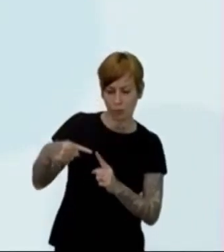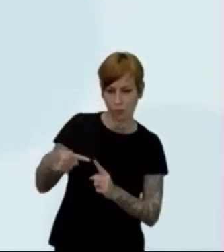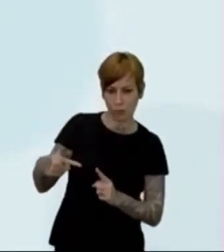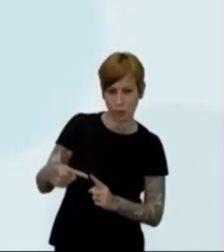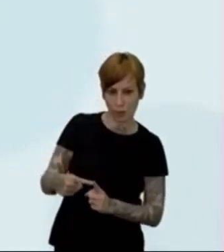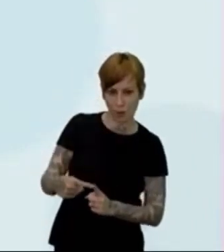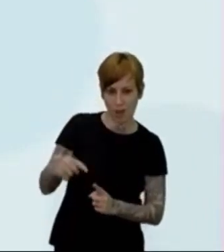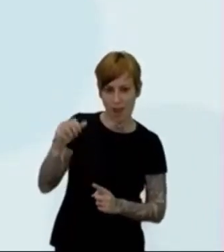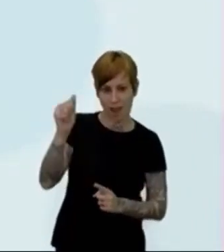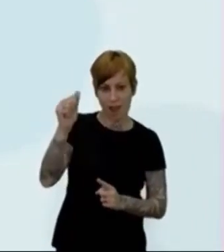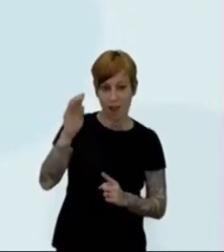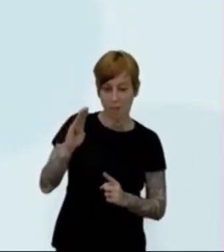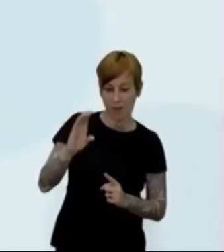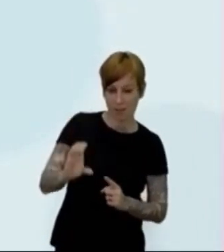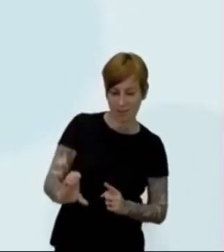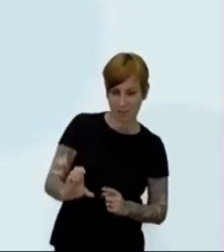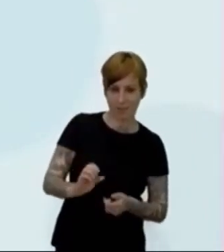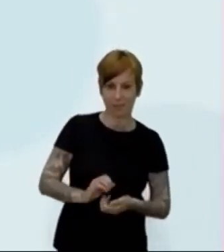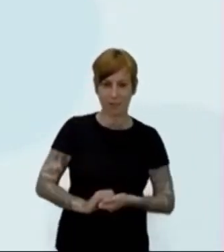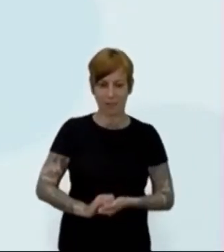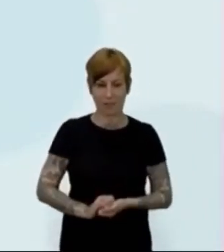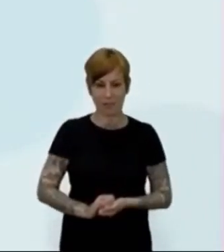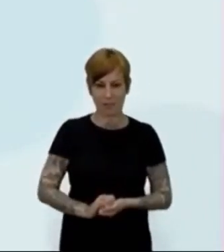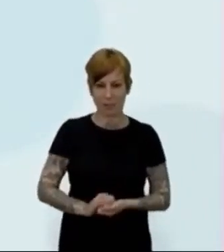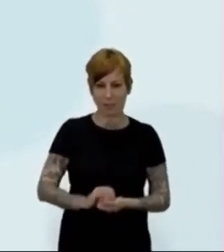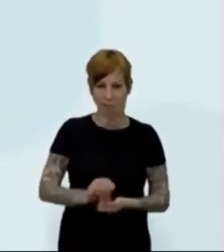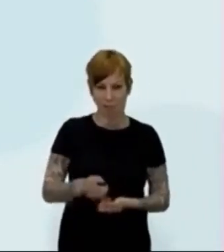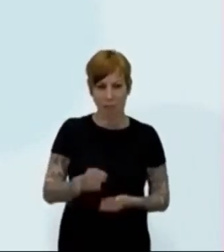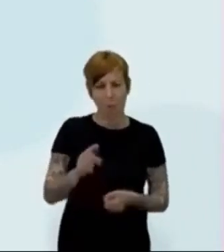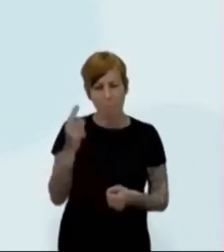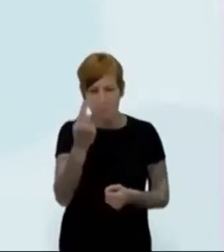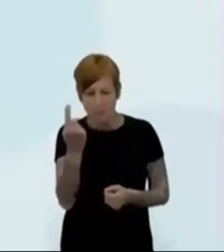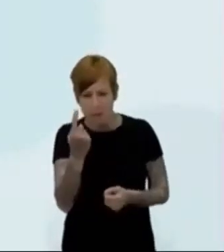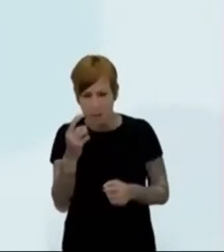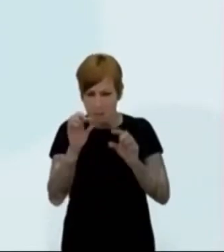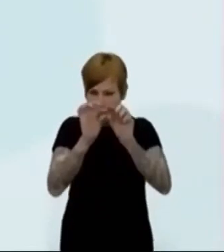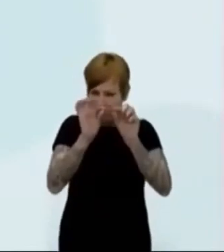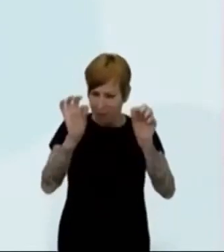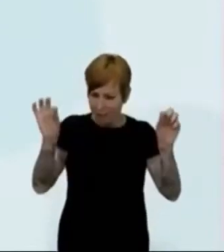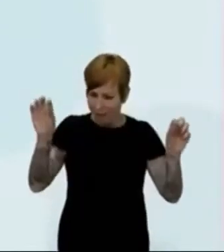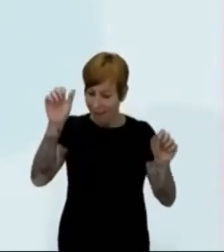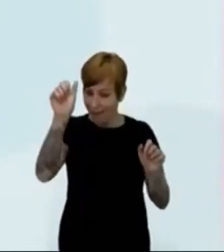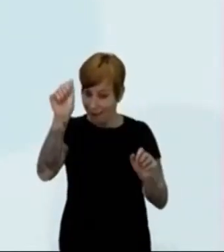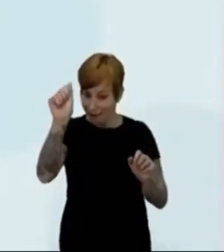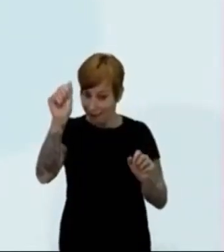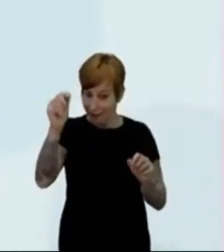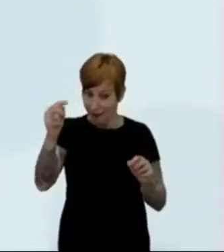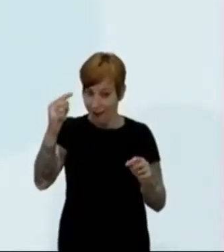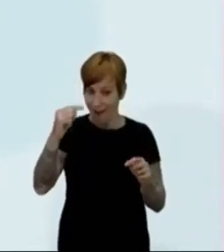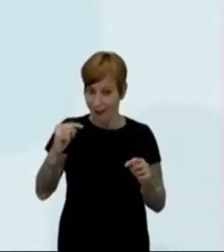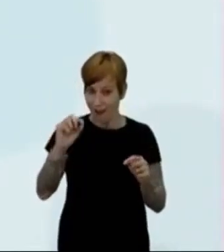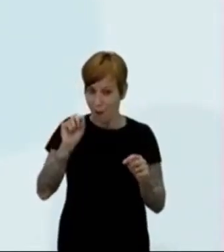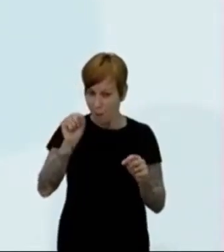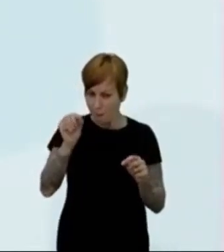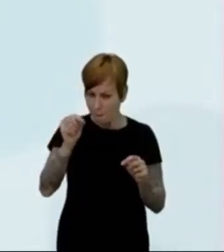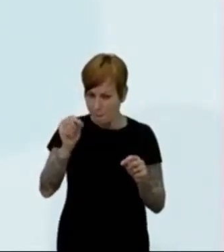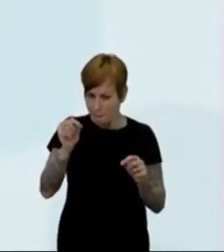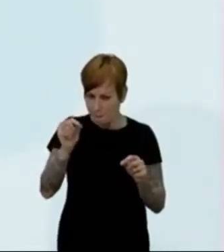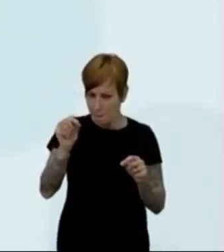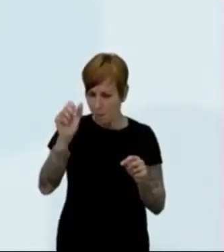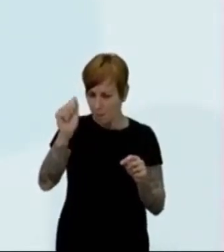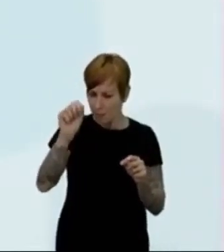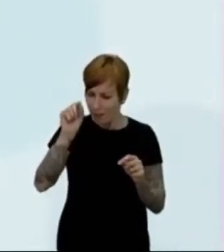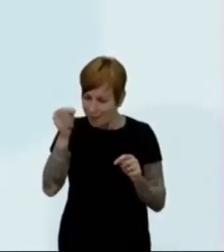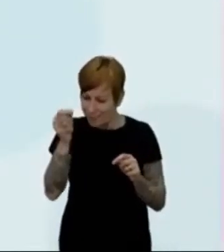as paralelas A, B e C. Então, lá na primeira reta A, a gente tem sobre a reta R o ponto A e sobre a reta S o ponto